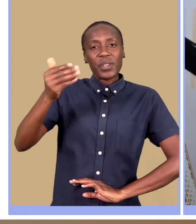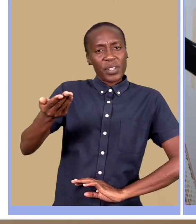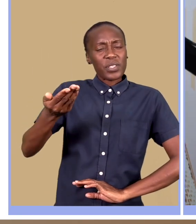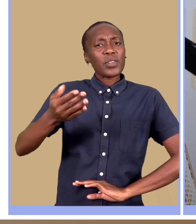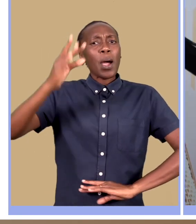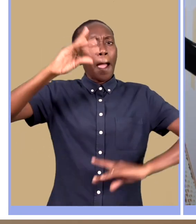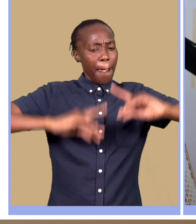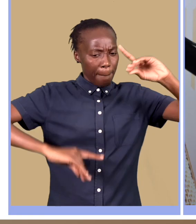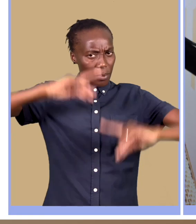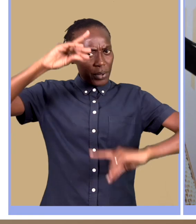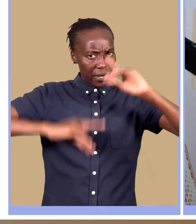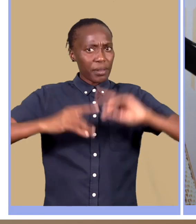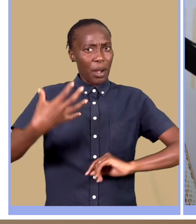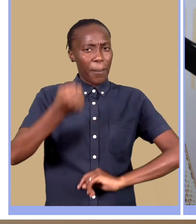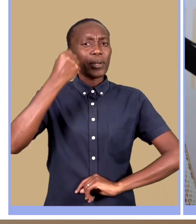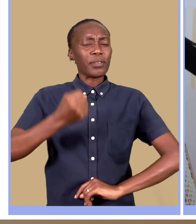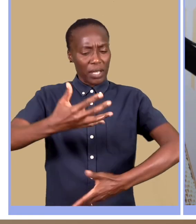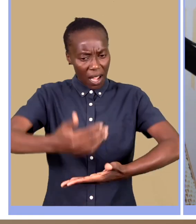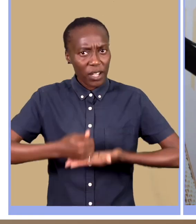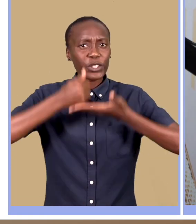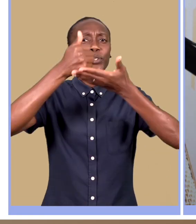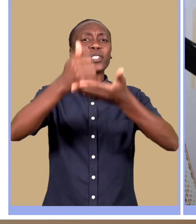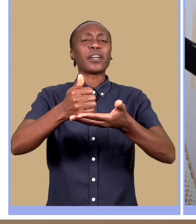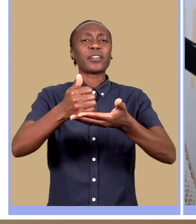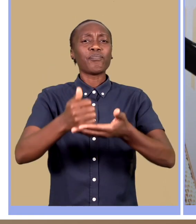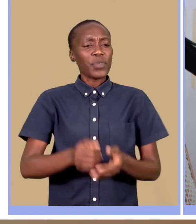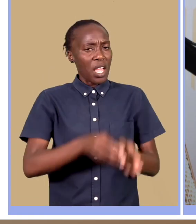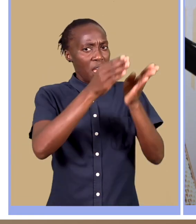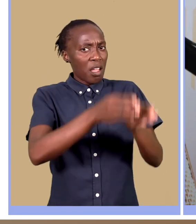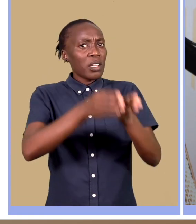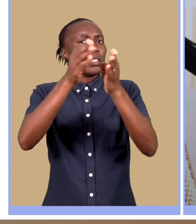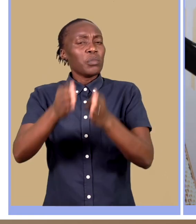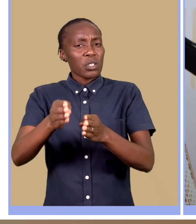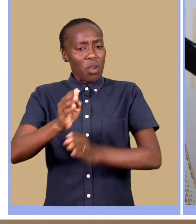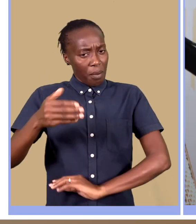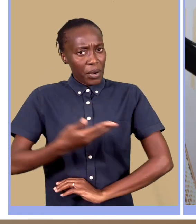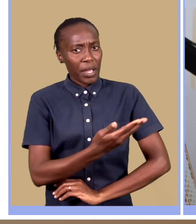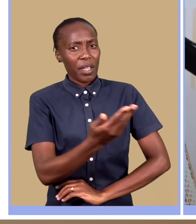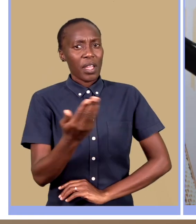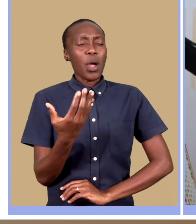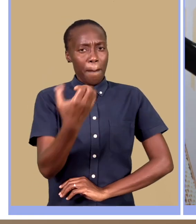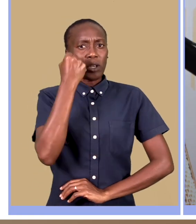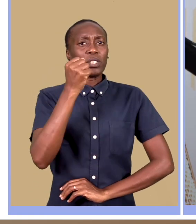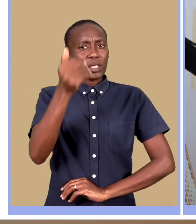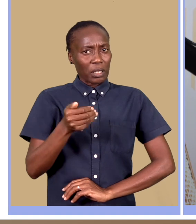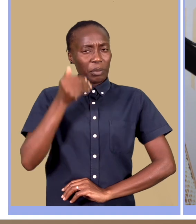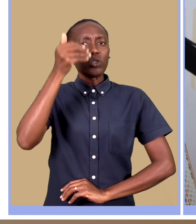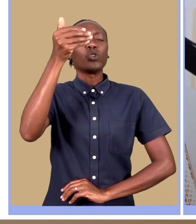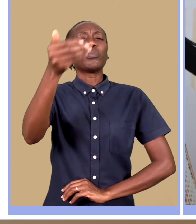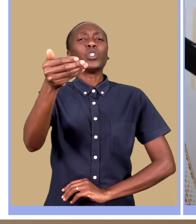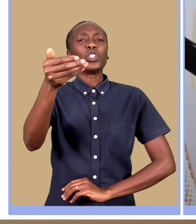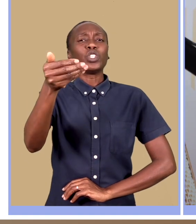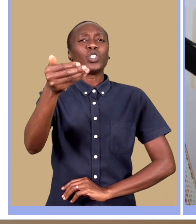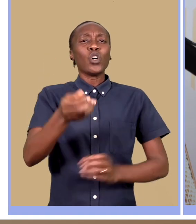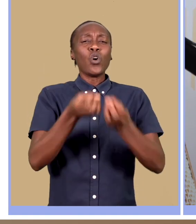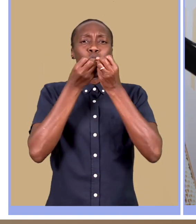que ajudaria não só aquelas pessoas, porque depois aquelas pessoas iam se tornar